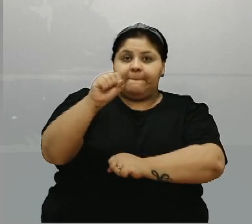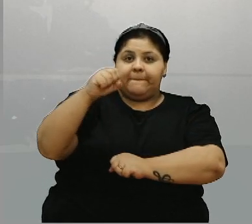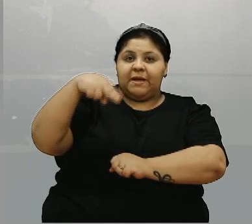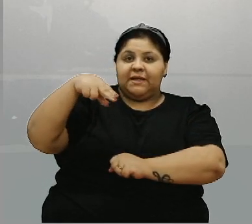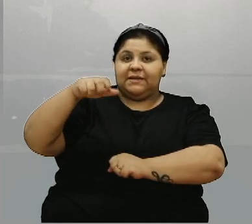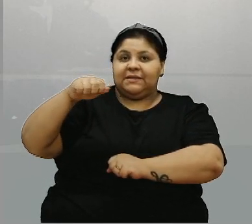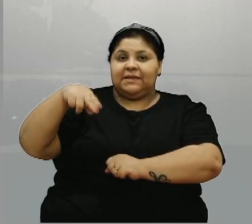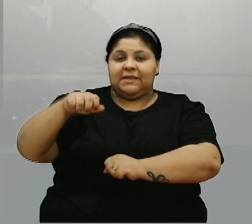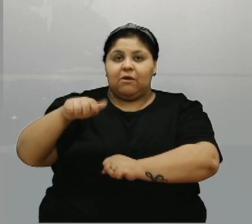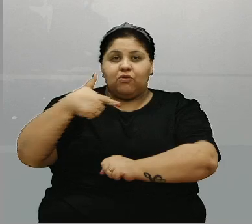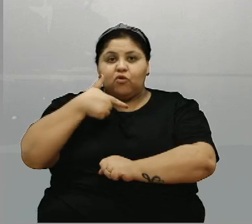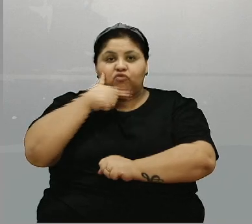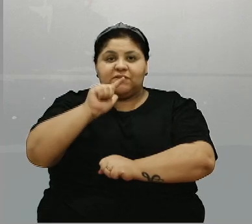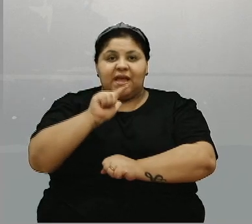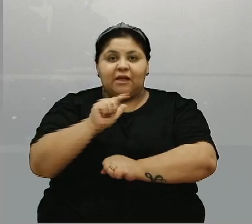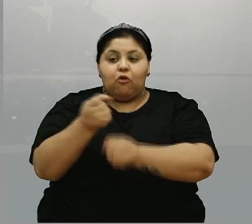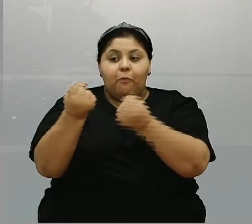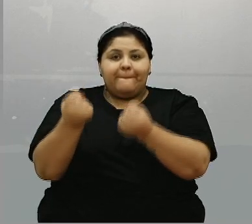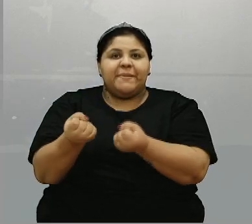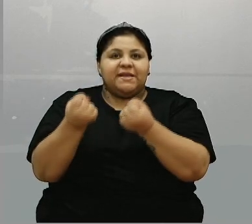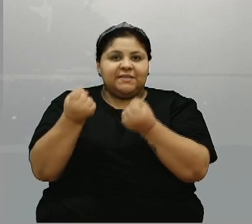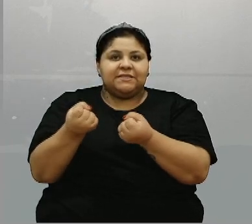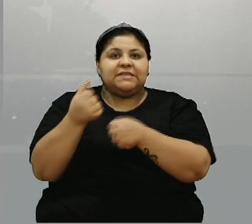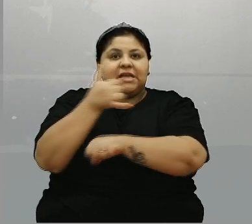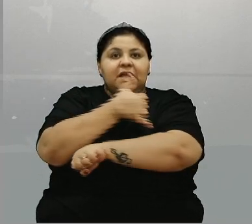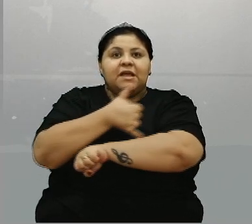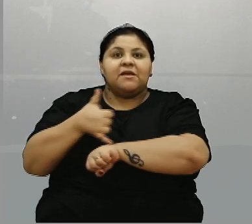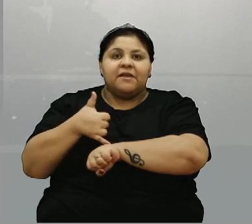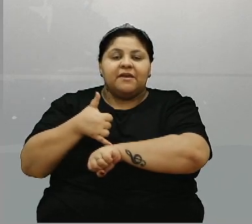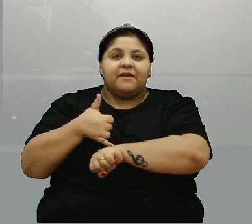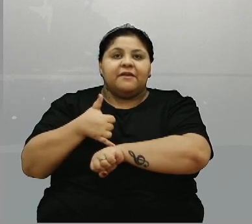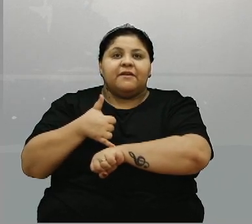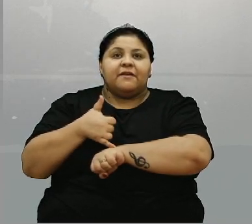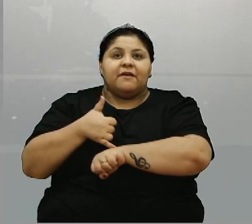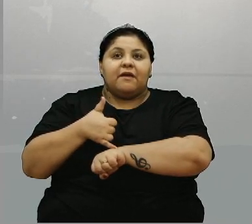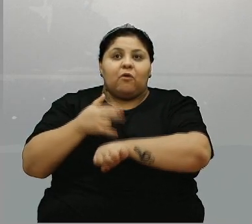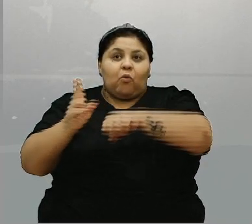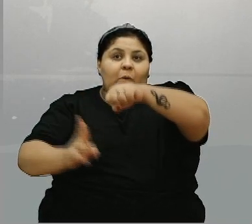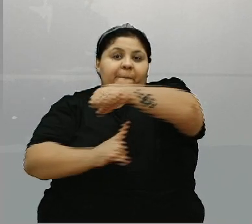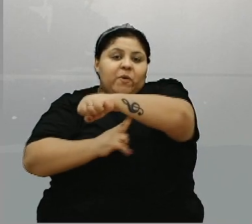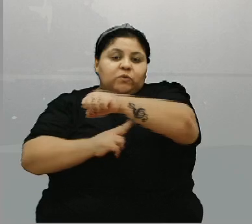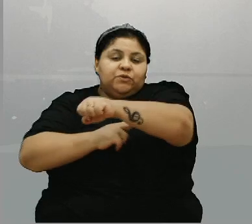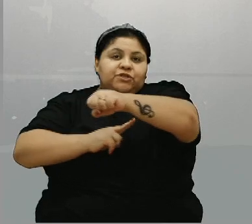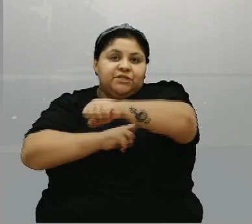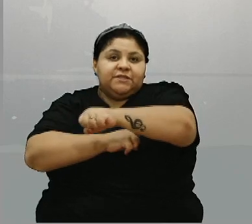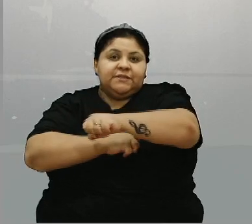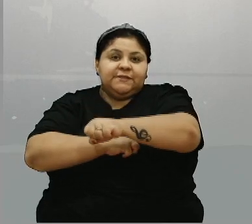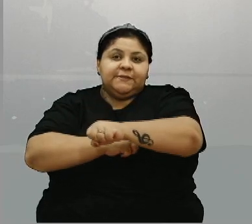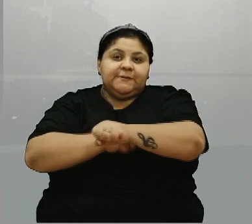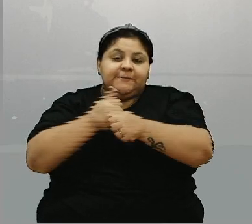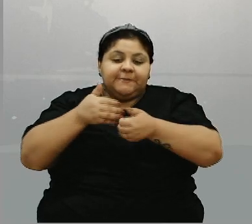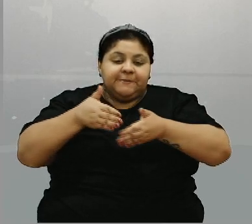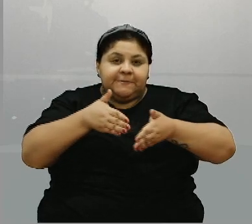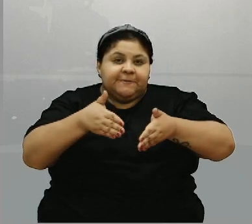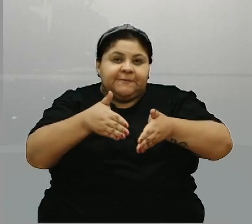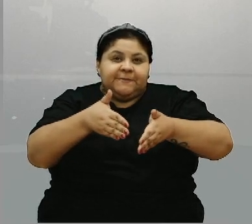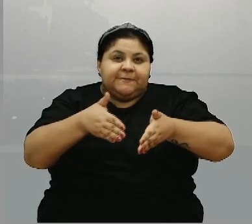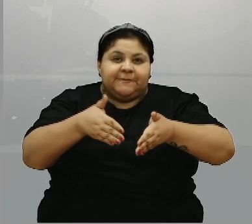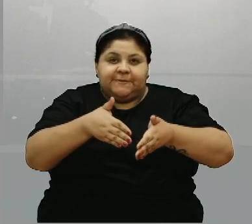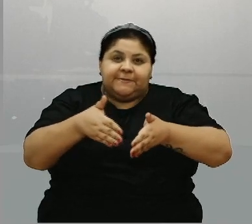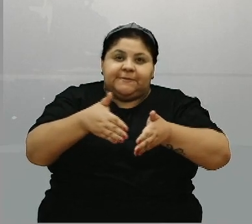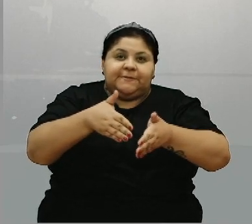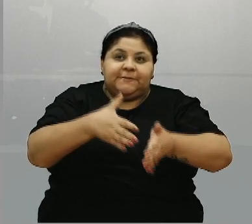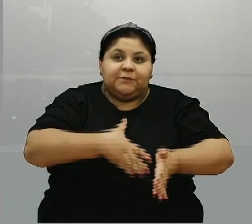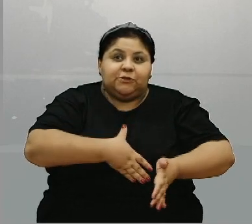aguenta esse peso. E ele passou por ali com a ponte rangendo, com os filhos desesperados, a